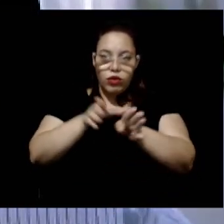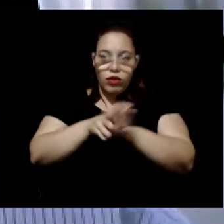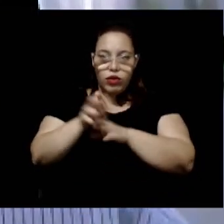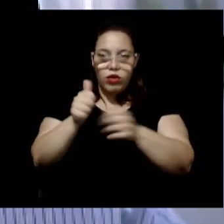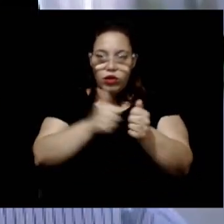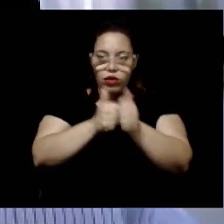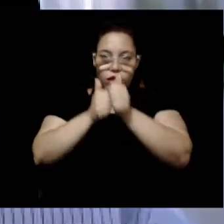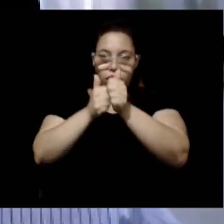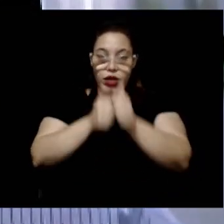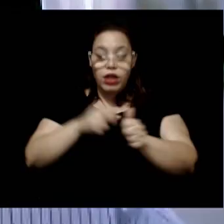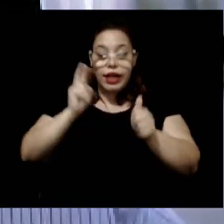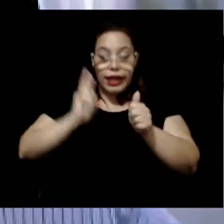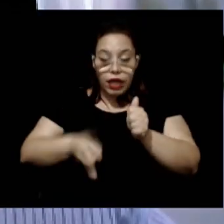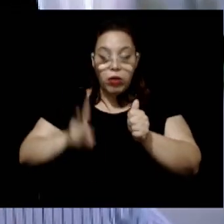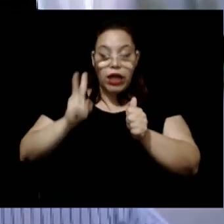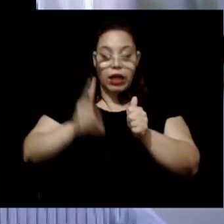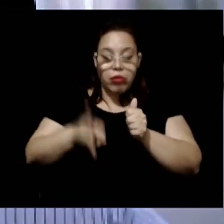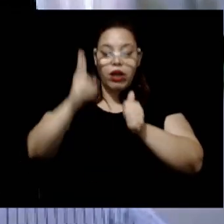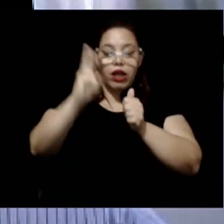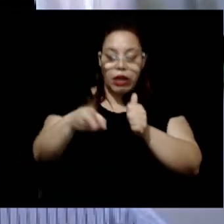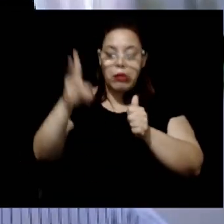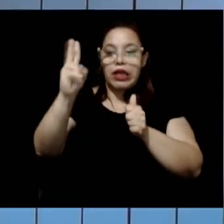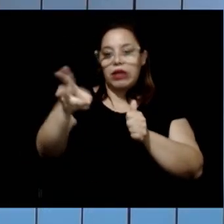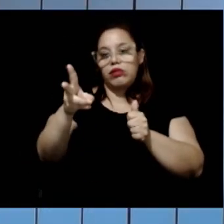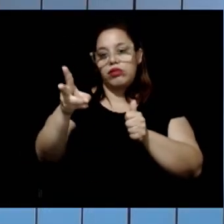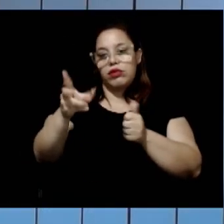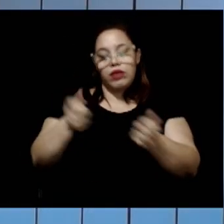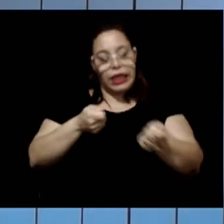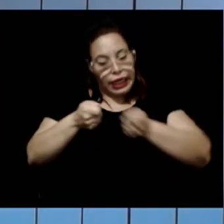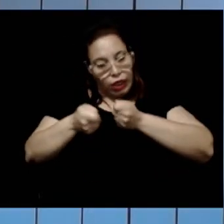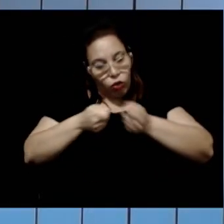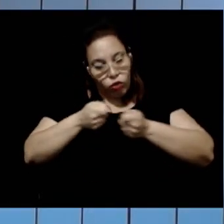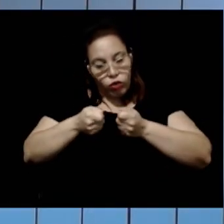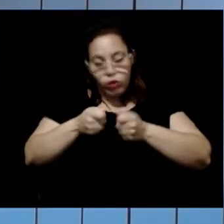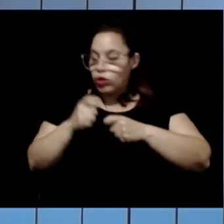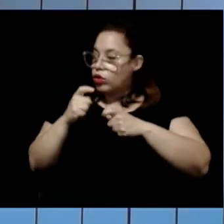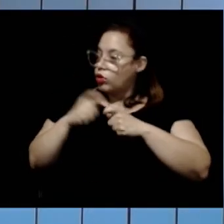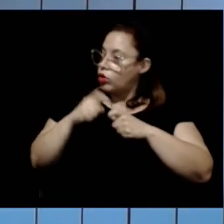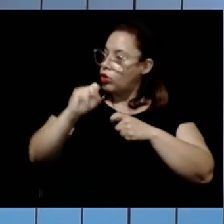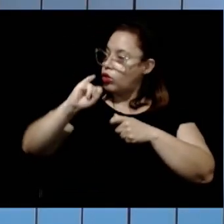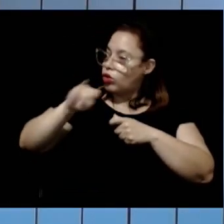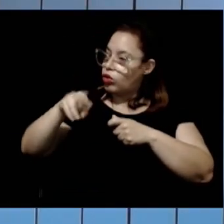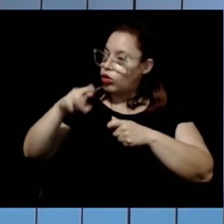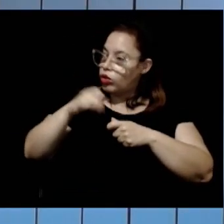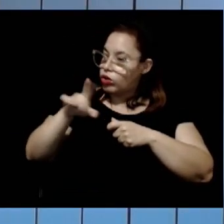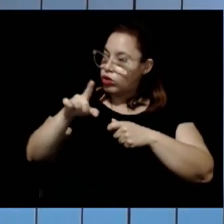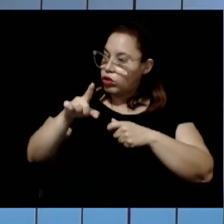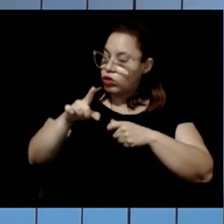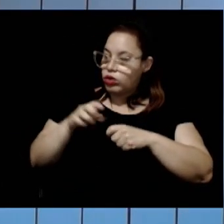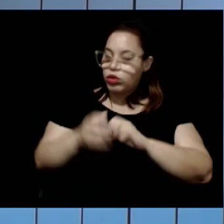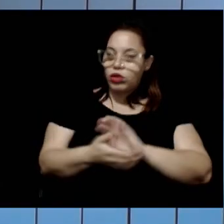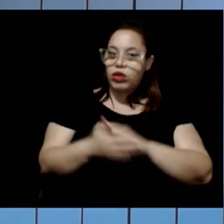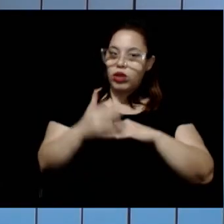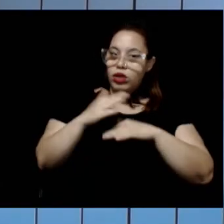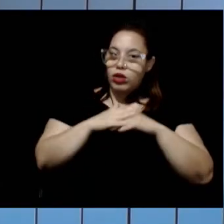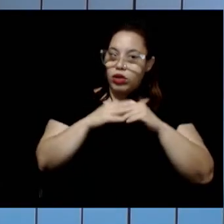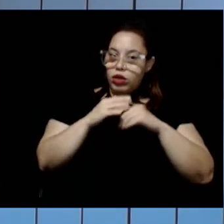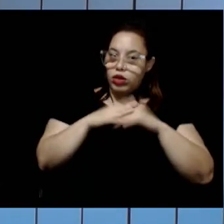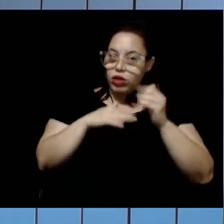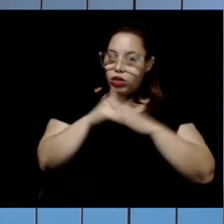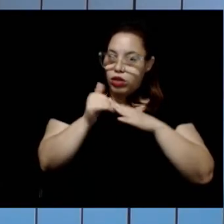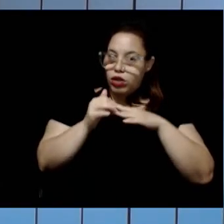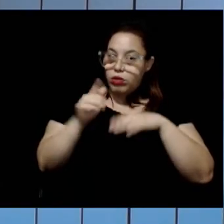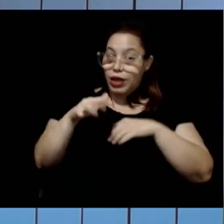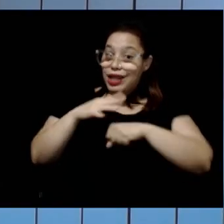regular para fazer esse controle. Doutor José, o tratamento para essas doenças,